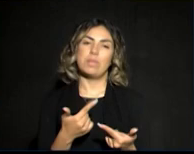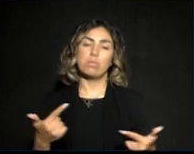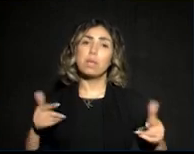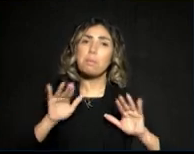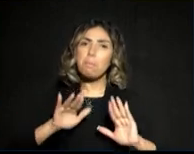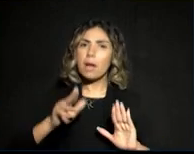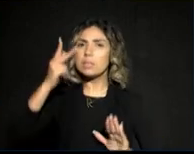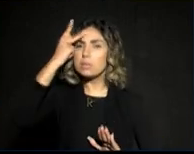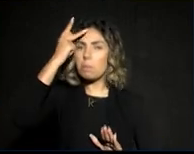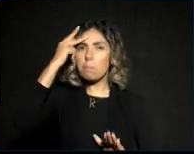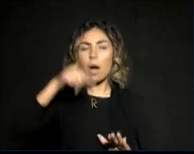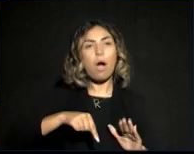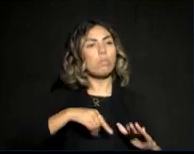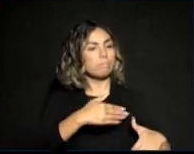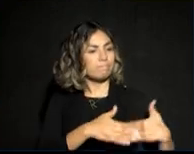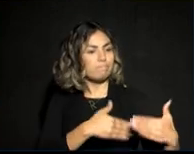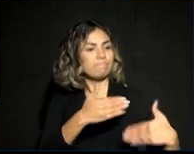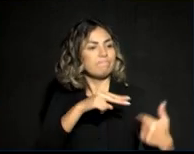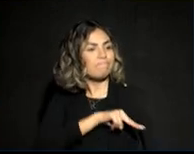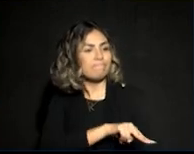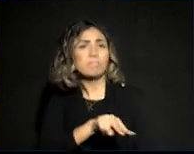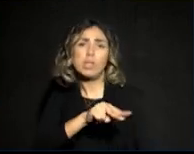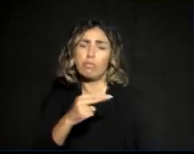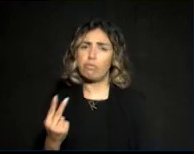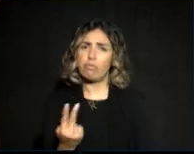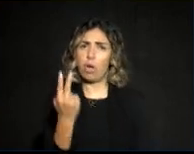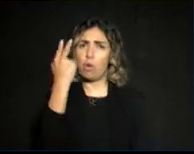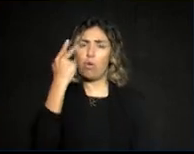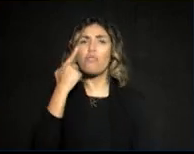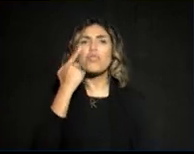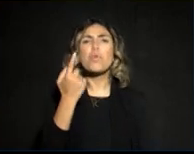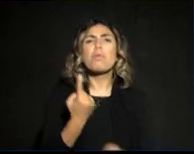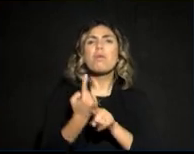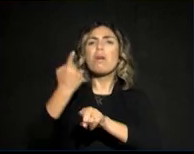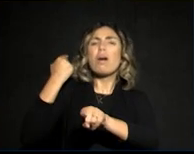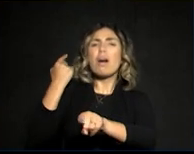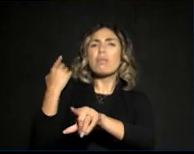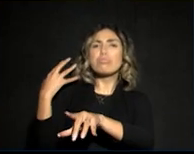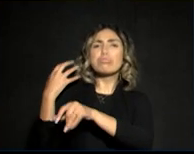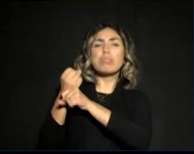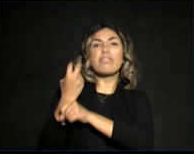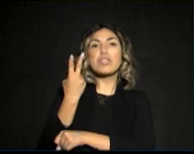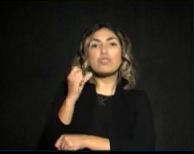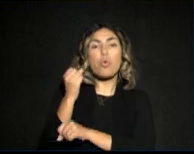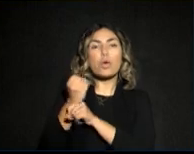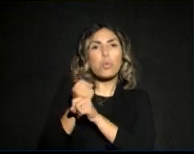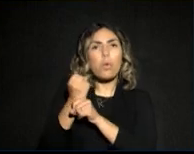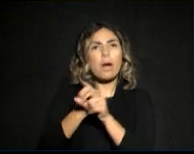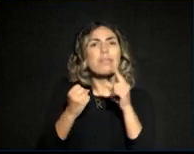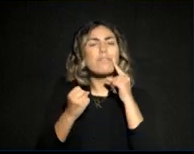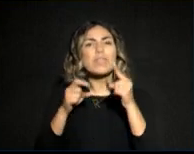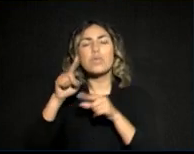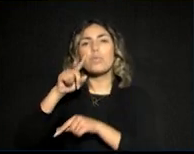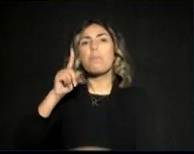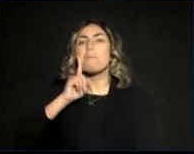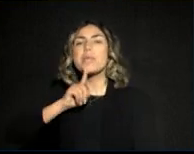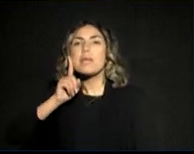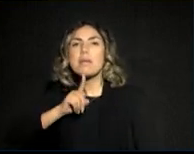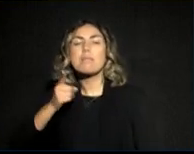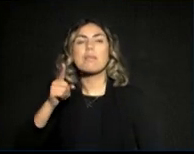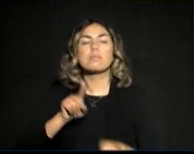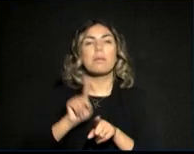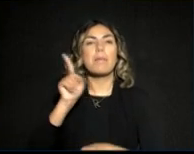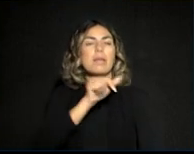no Estado de São Paulo e água tem que ser valorizado se a gente pegasse o esses últimos 28 anos vocês vão ver o que aconteceu com Minas Gerais resolveu o que